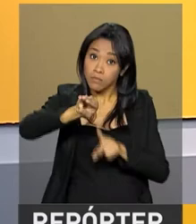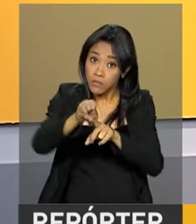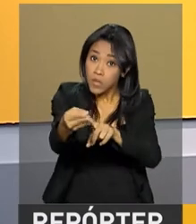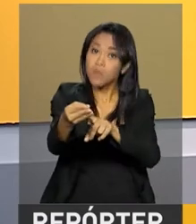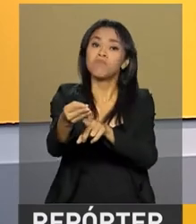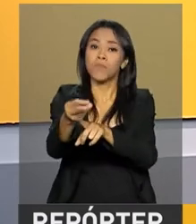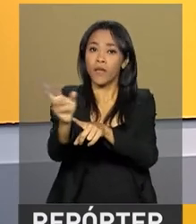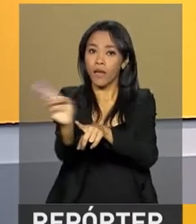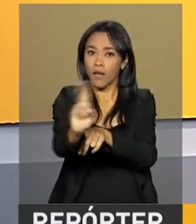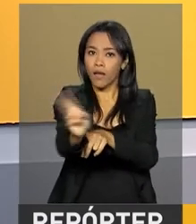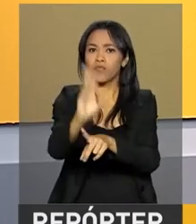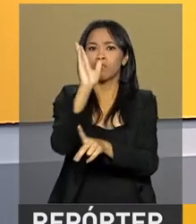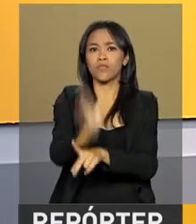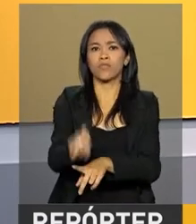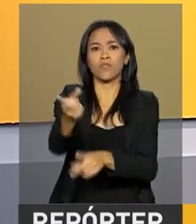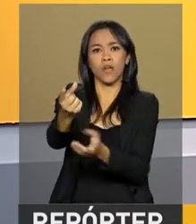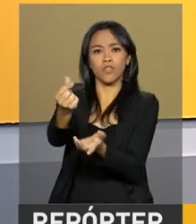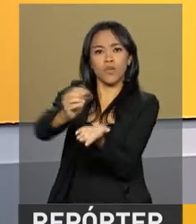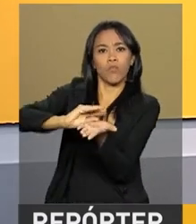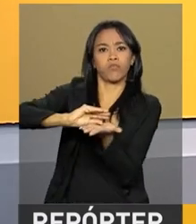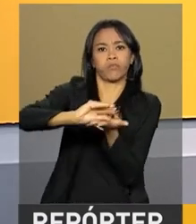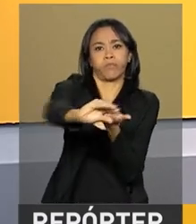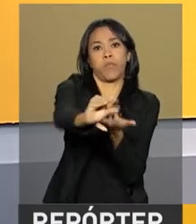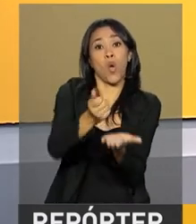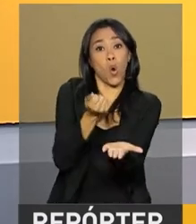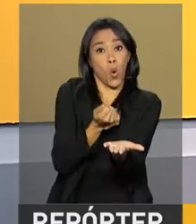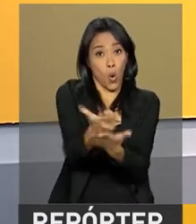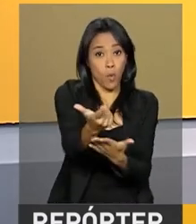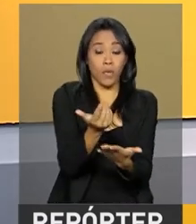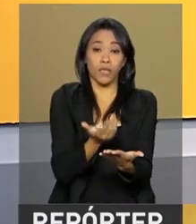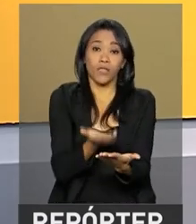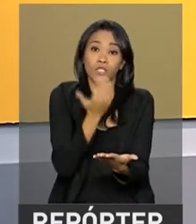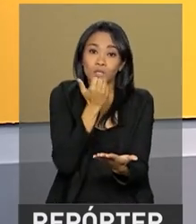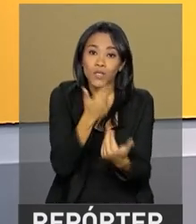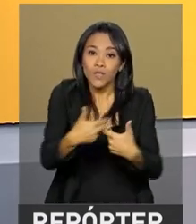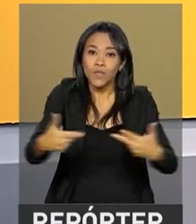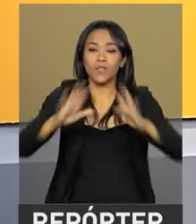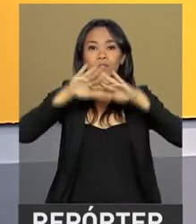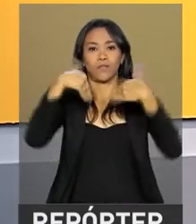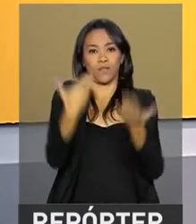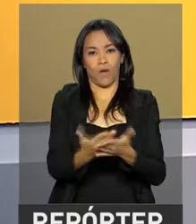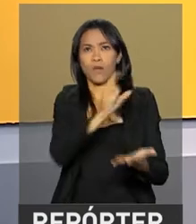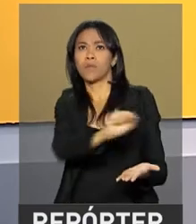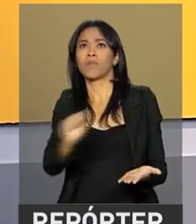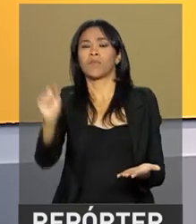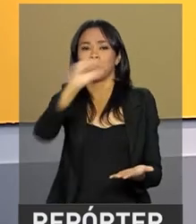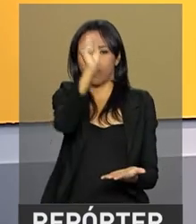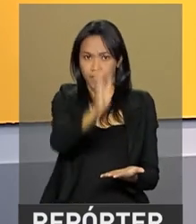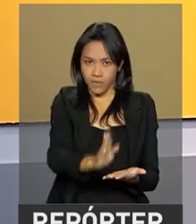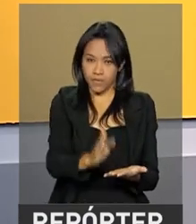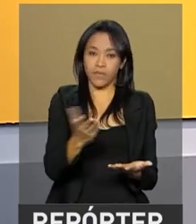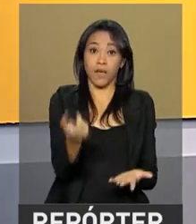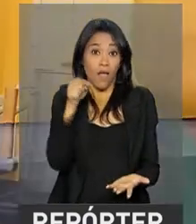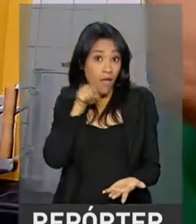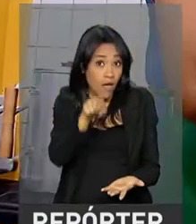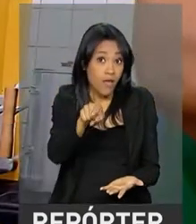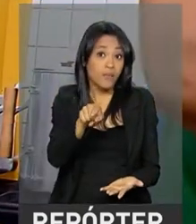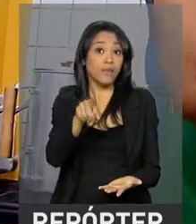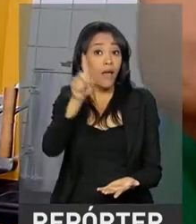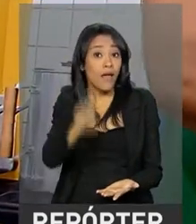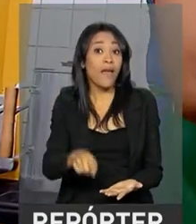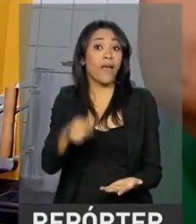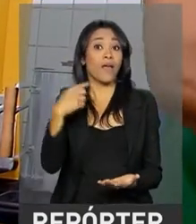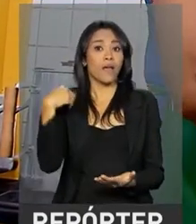de reais foram repassados para a compra de merenda das escolas públicas de todo o país essa é a